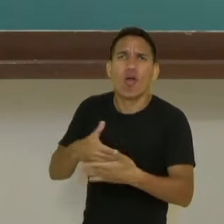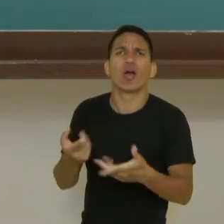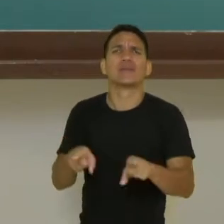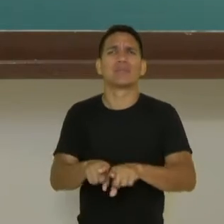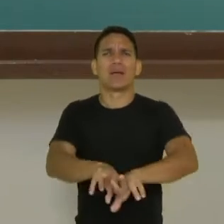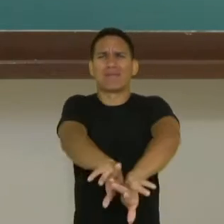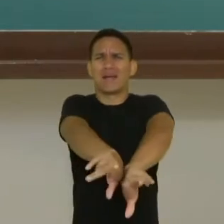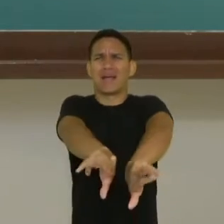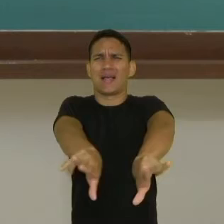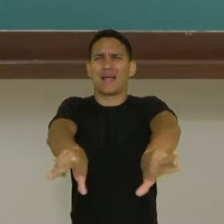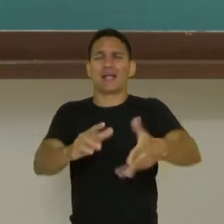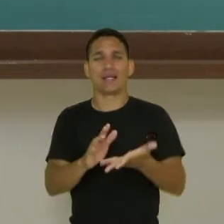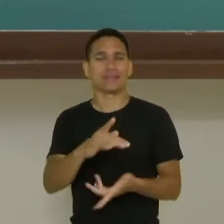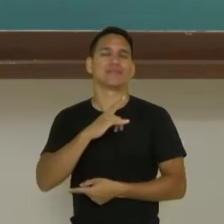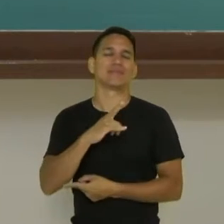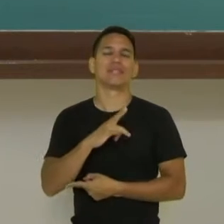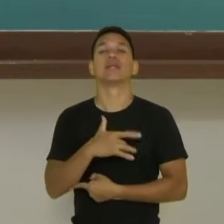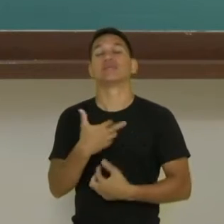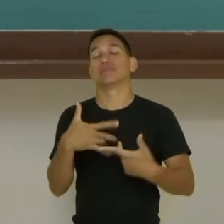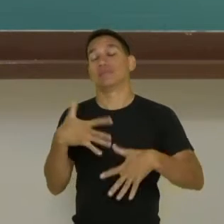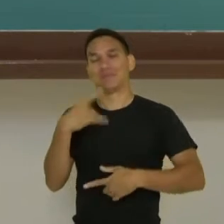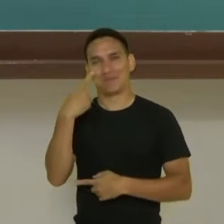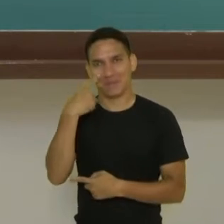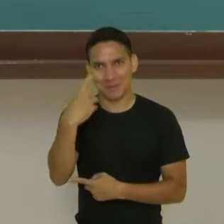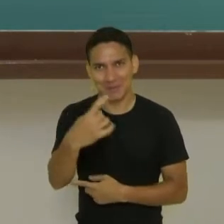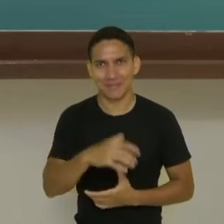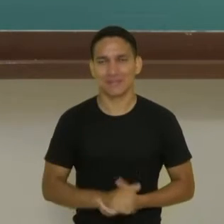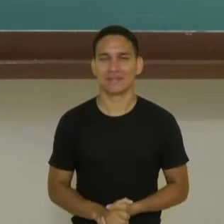esportivos, etc. Que são muitíssimo interessantes.